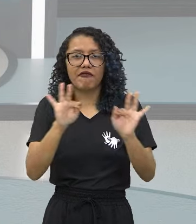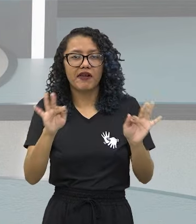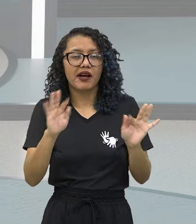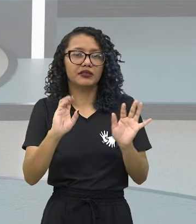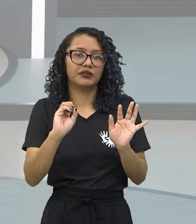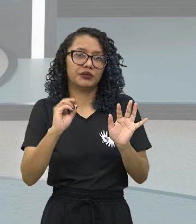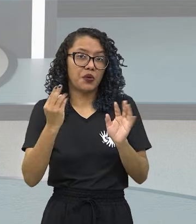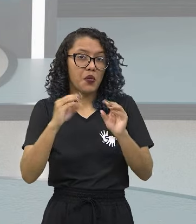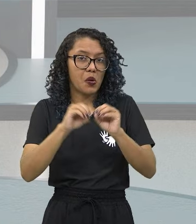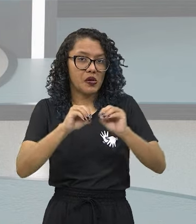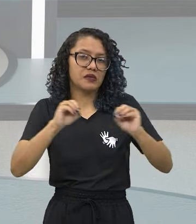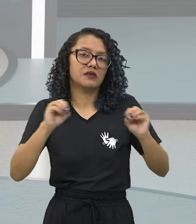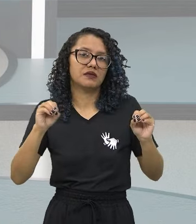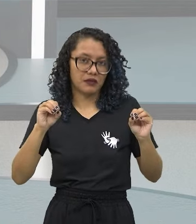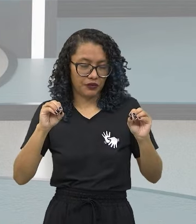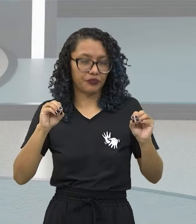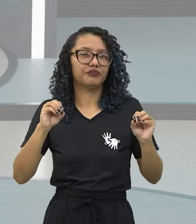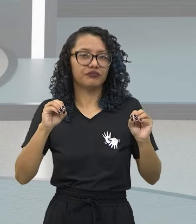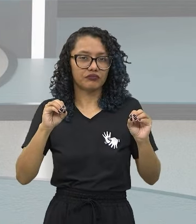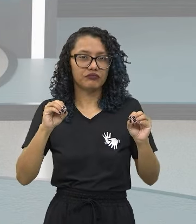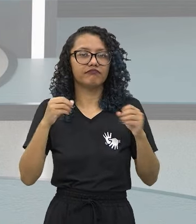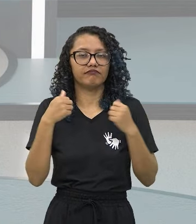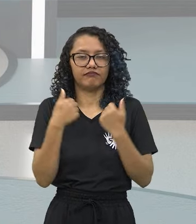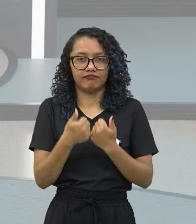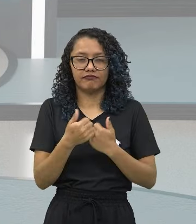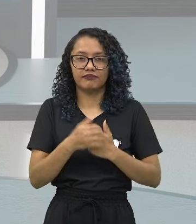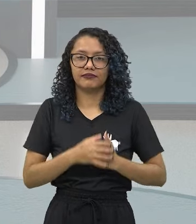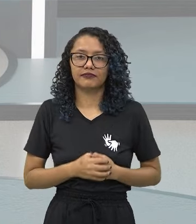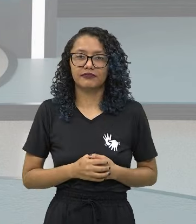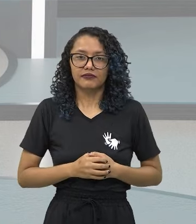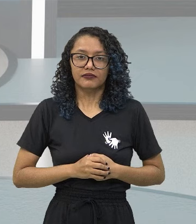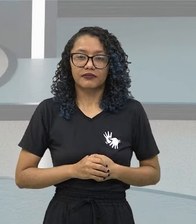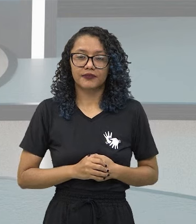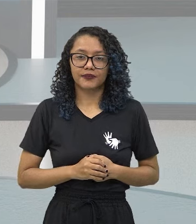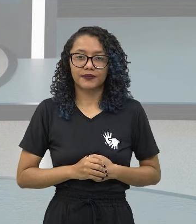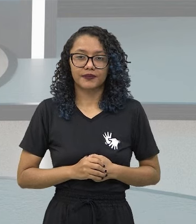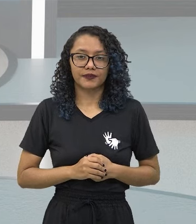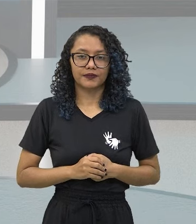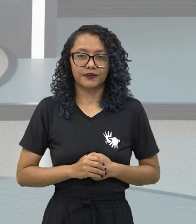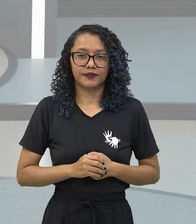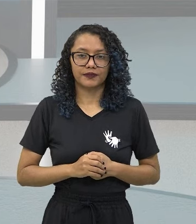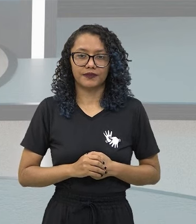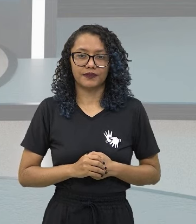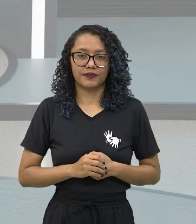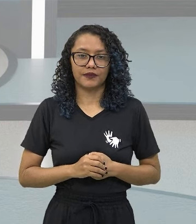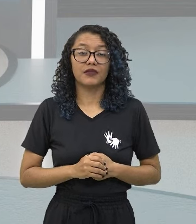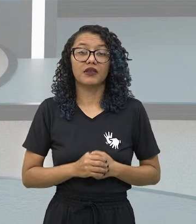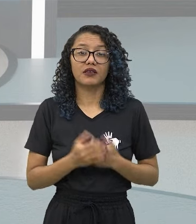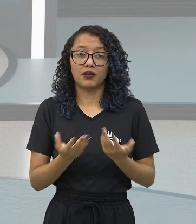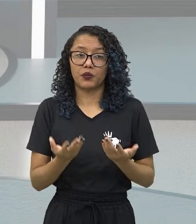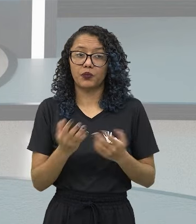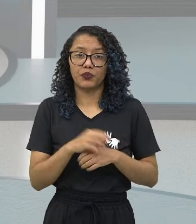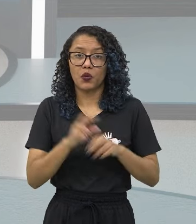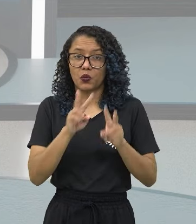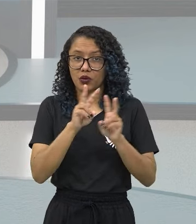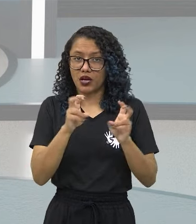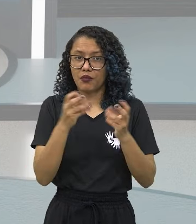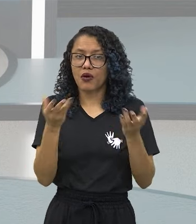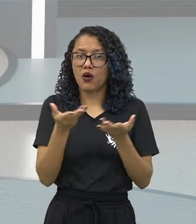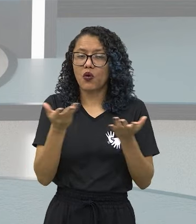daquela oração dita, tá bom? E aí, no nosso objeto de conhecimento hoje, nós vamos tratar dos